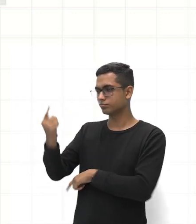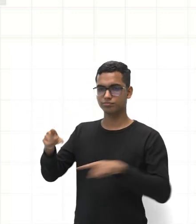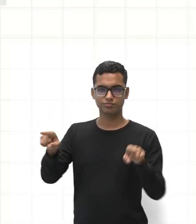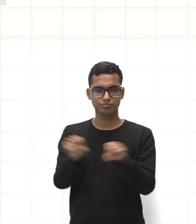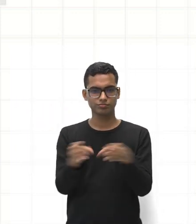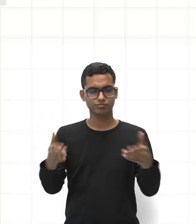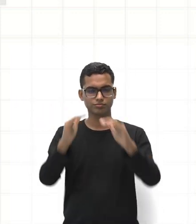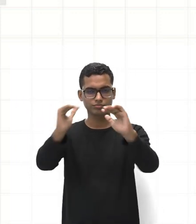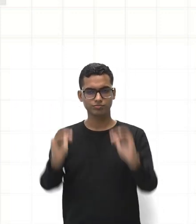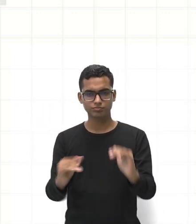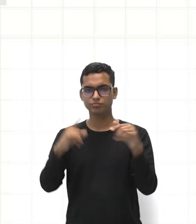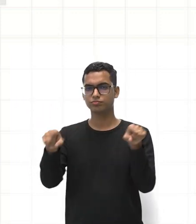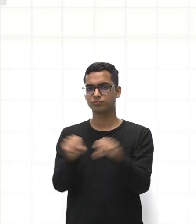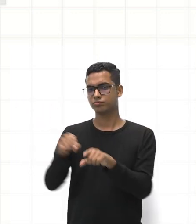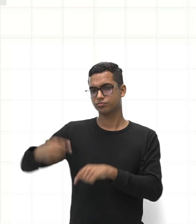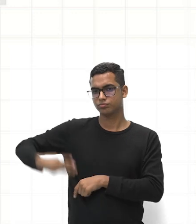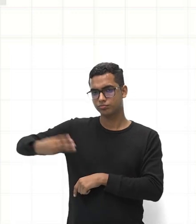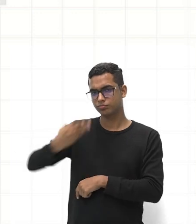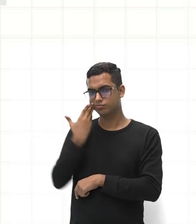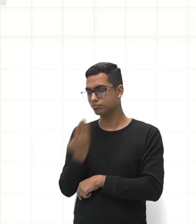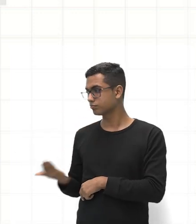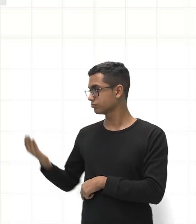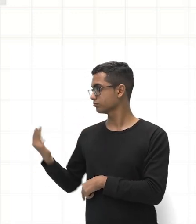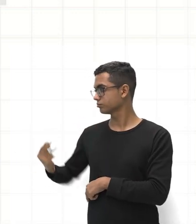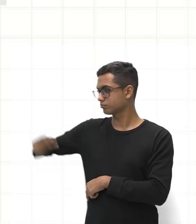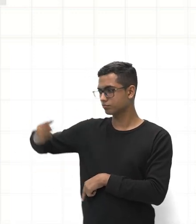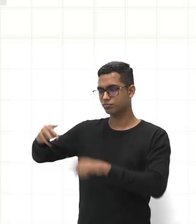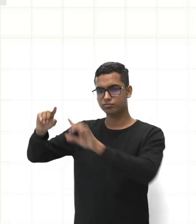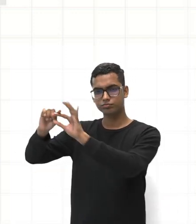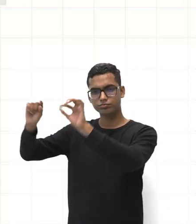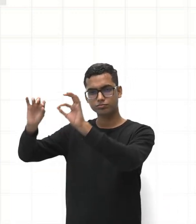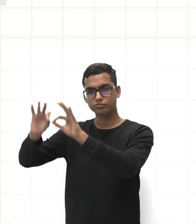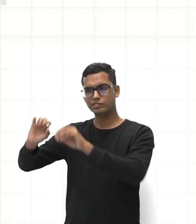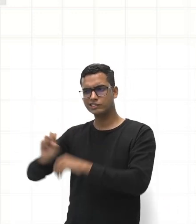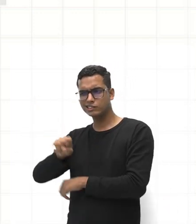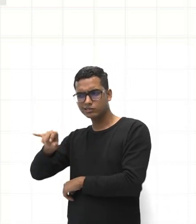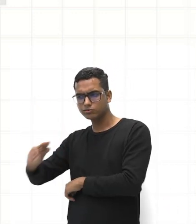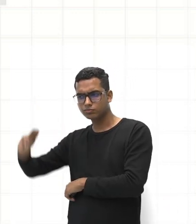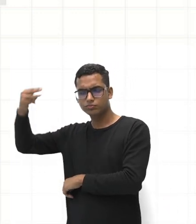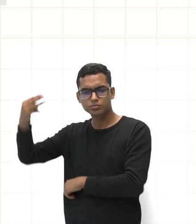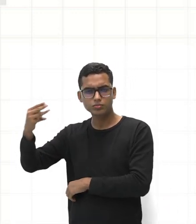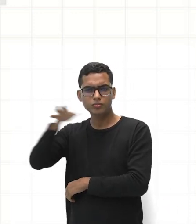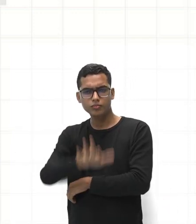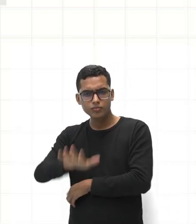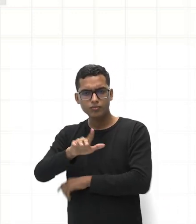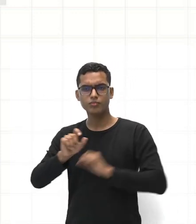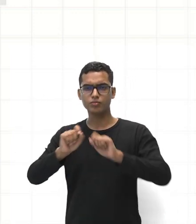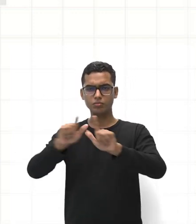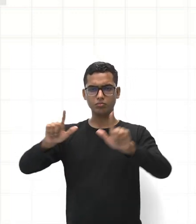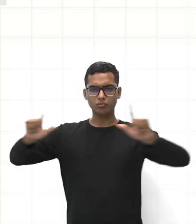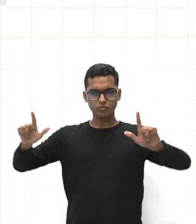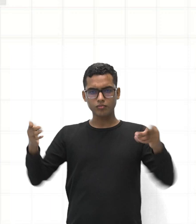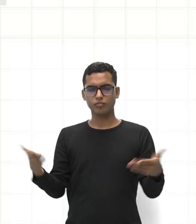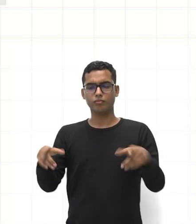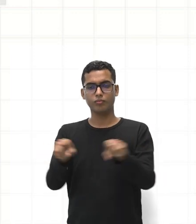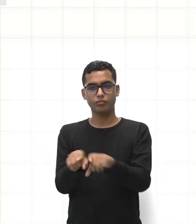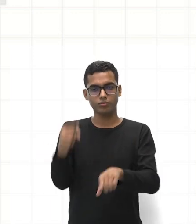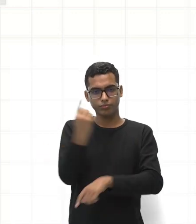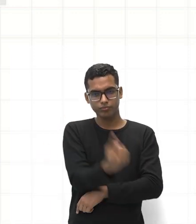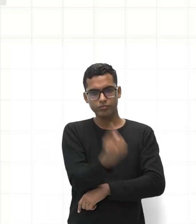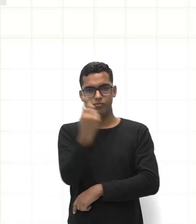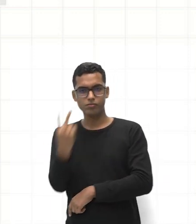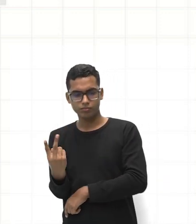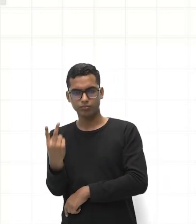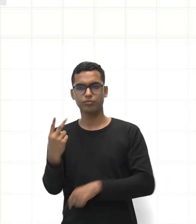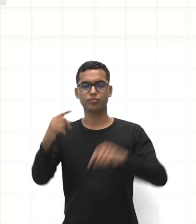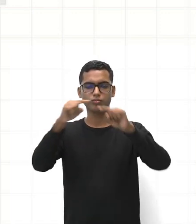triplo. Se eu triplicar a medida do lado de um quadrado, eu vou ter um perímetro igual a 12, que quer dizer ao triplo.